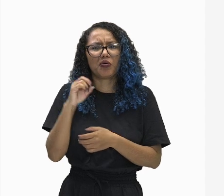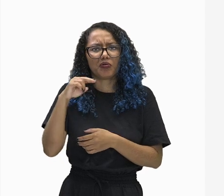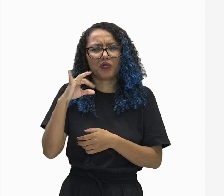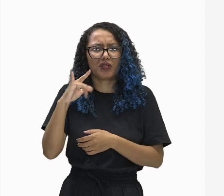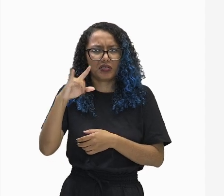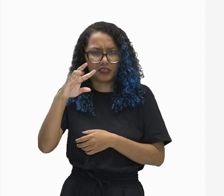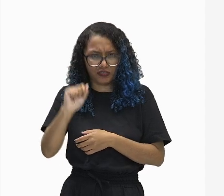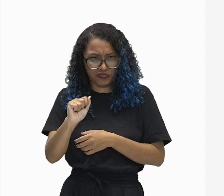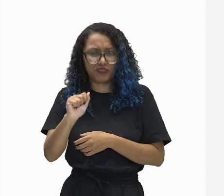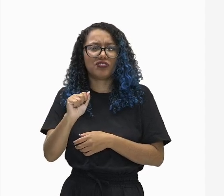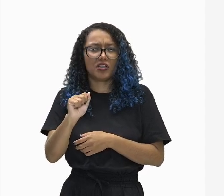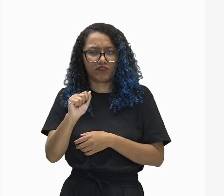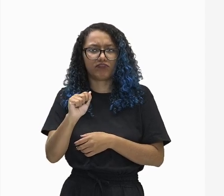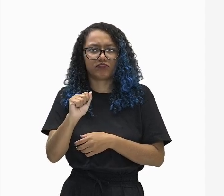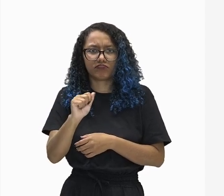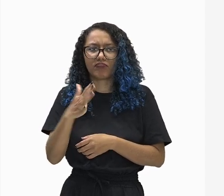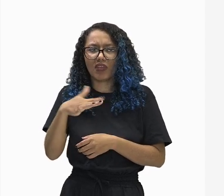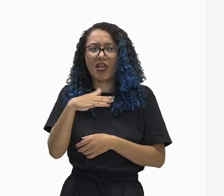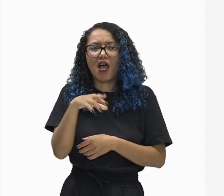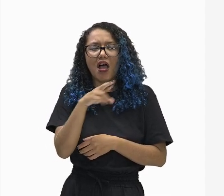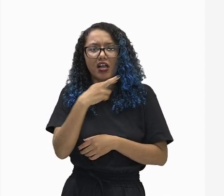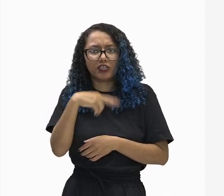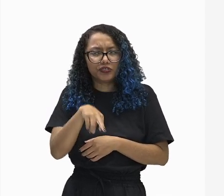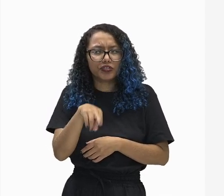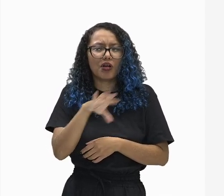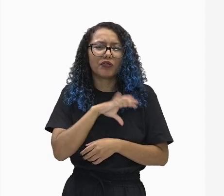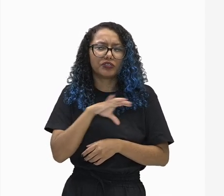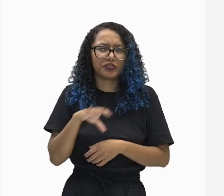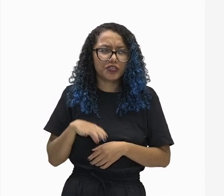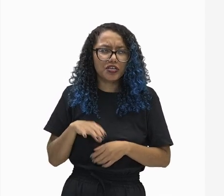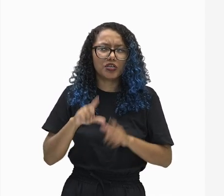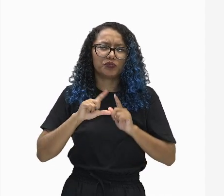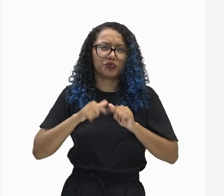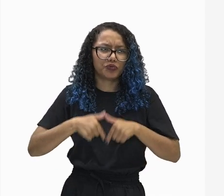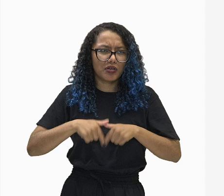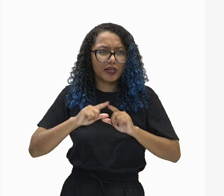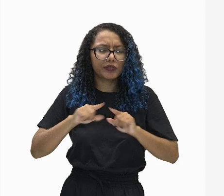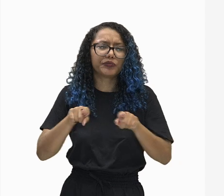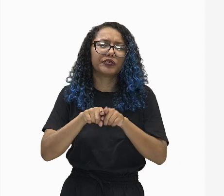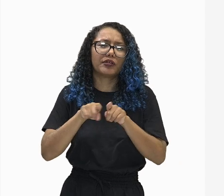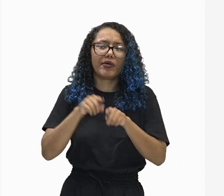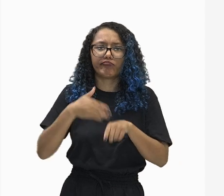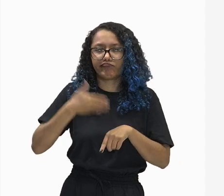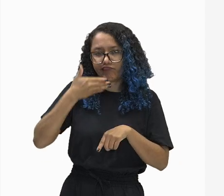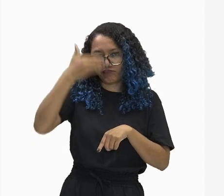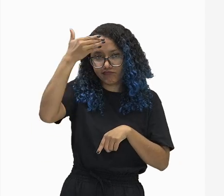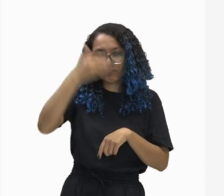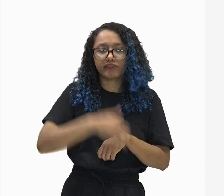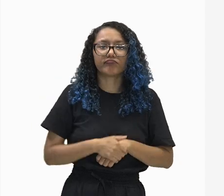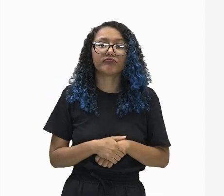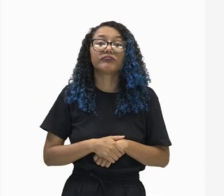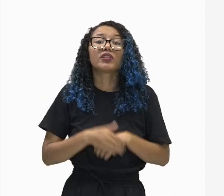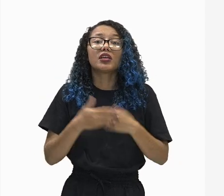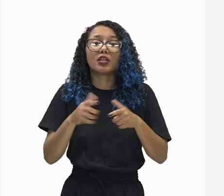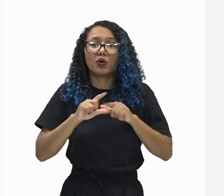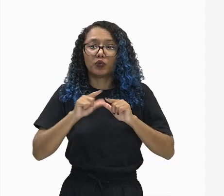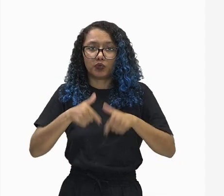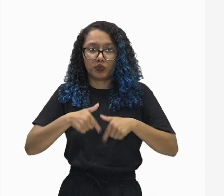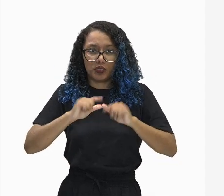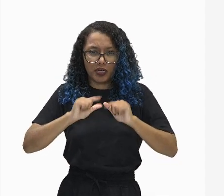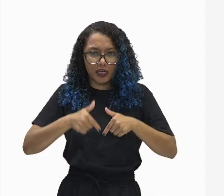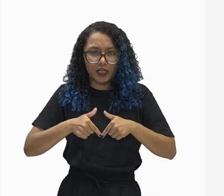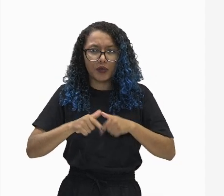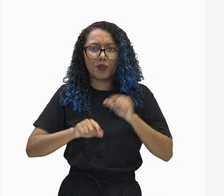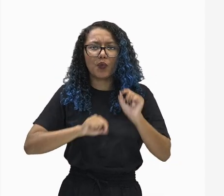o judaísmo e o islamismo. Lembrando que, gente, o judaísmo, que vem lá do hebraico,